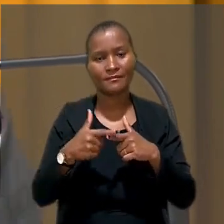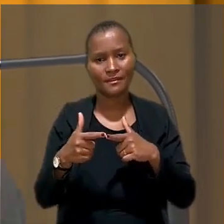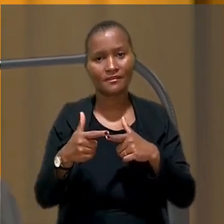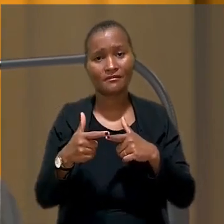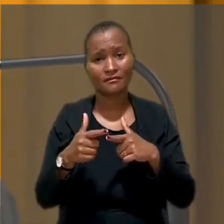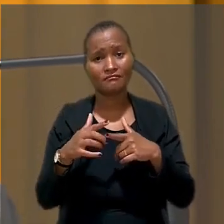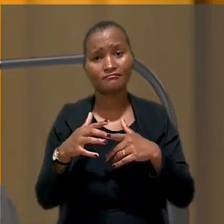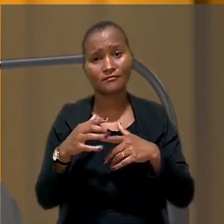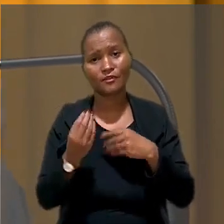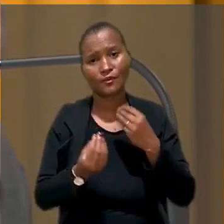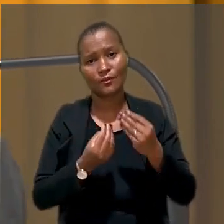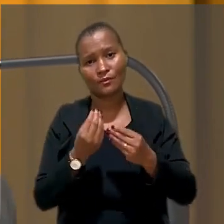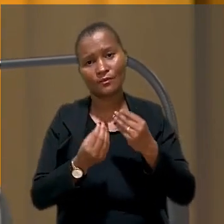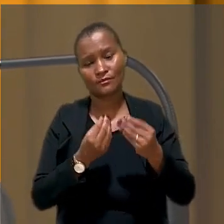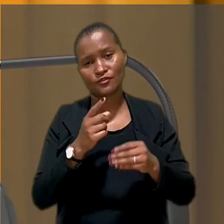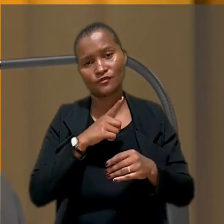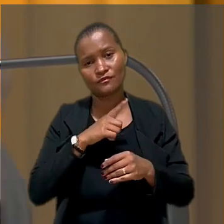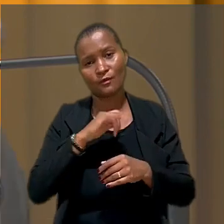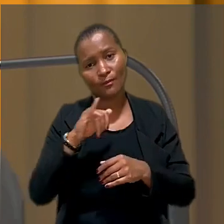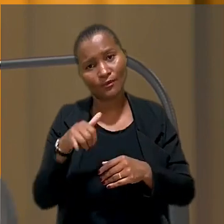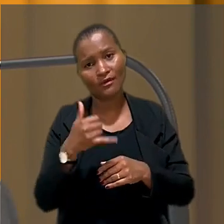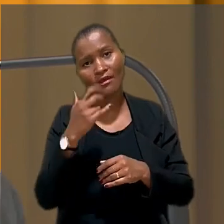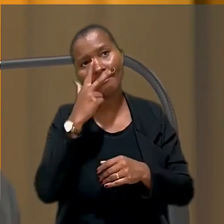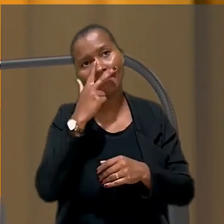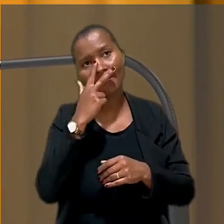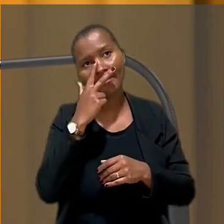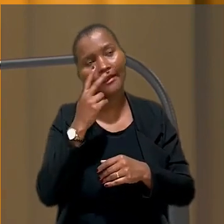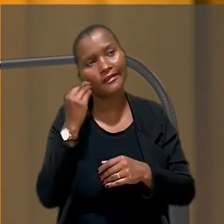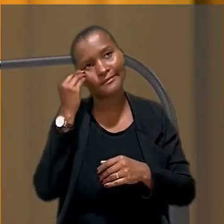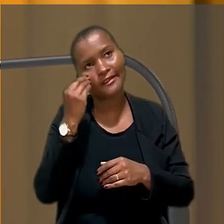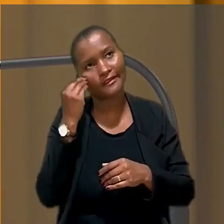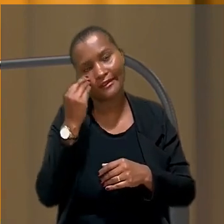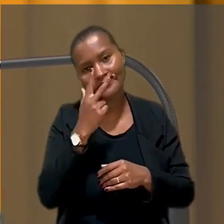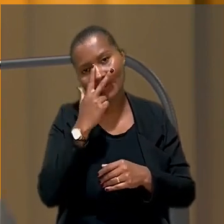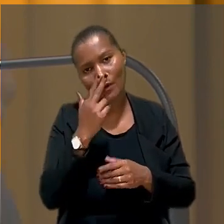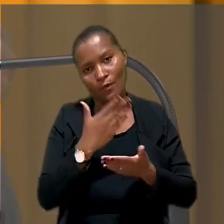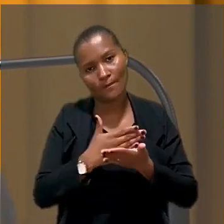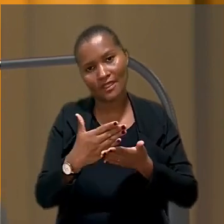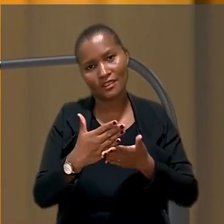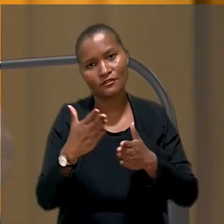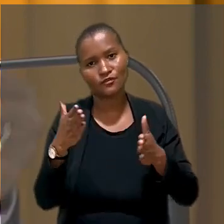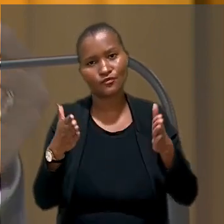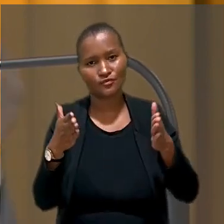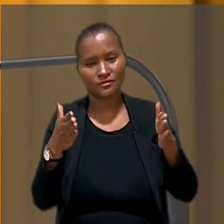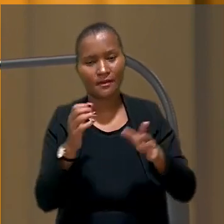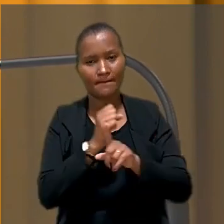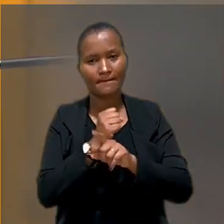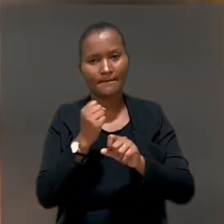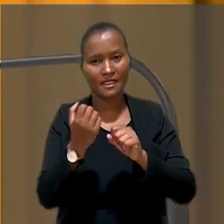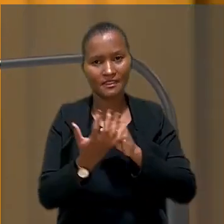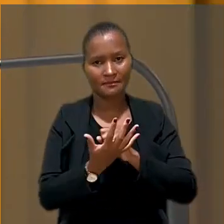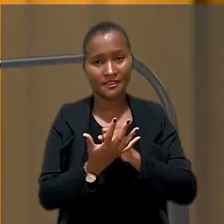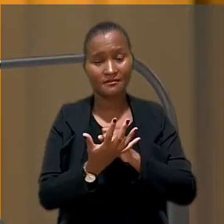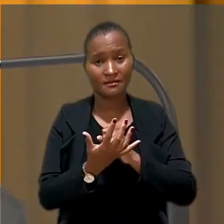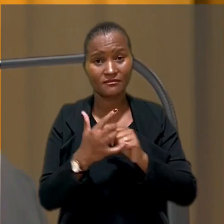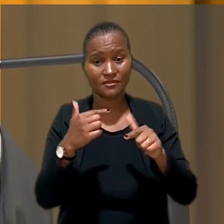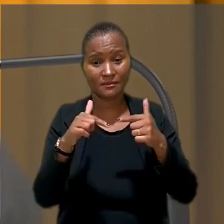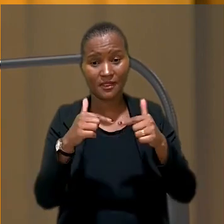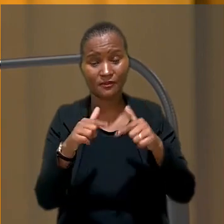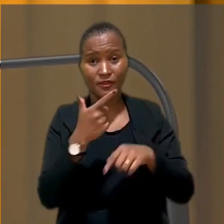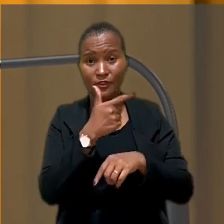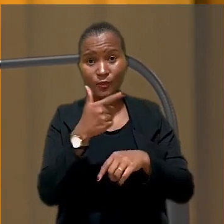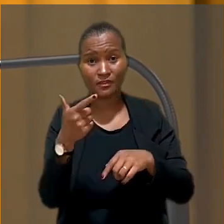tivemos oportunidade de experienciar no período da pandemia. Os trabalhadores na informalidade não